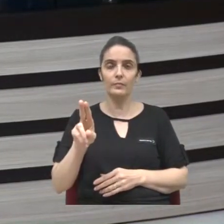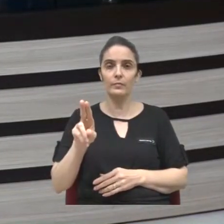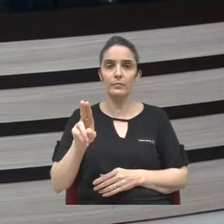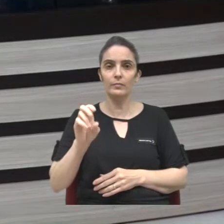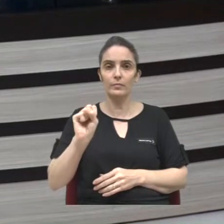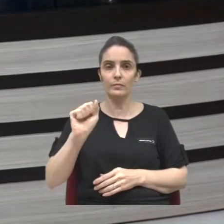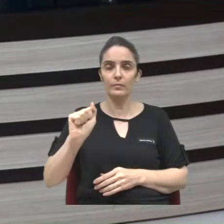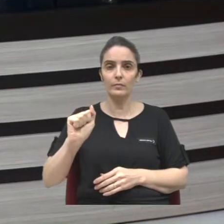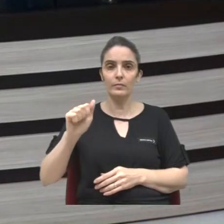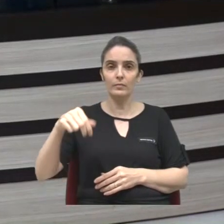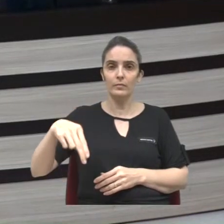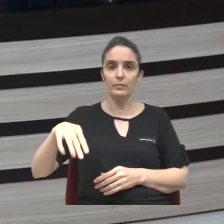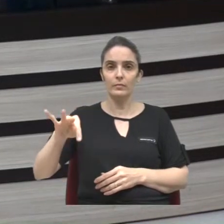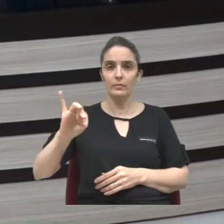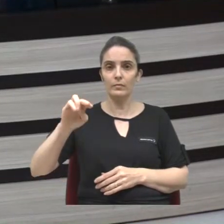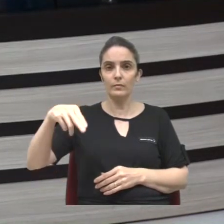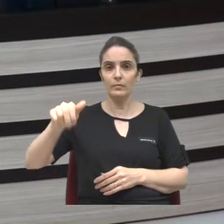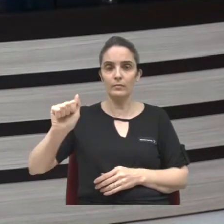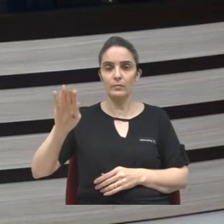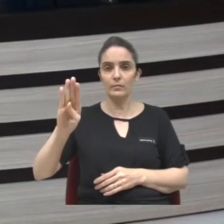Foster Sampaio Barros